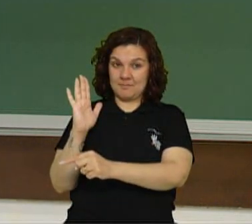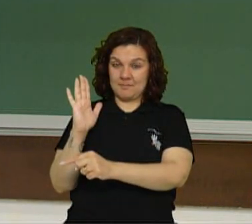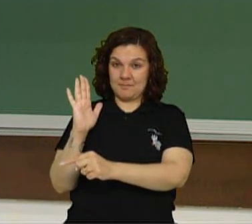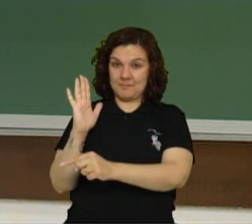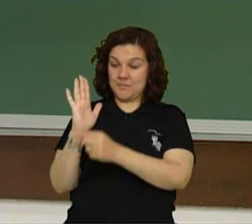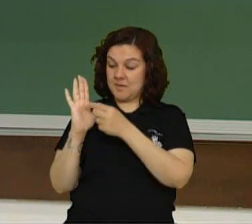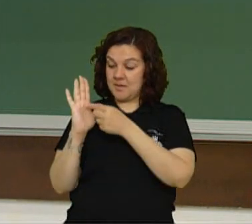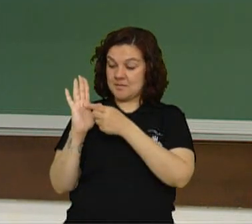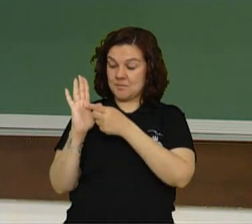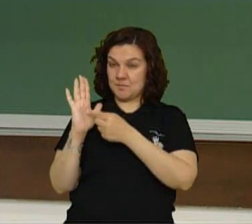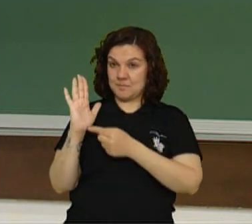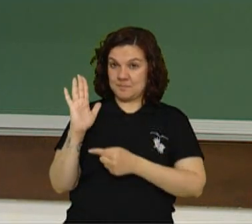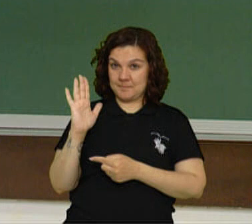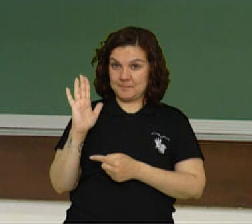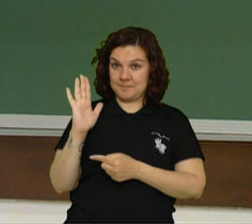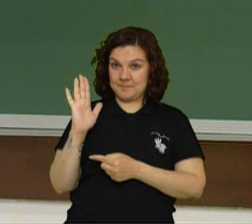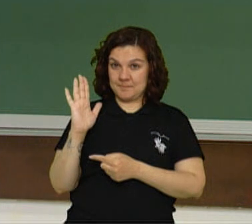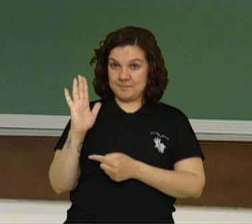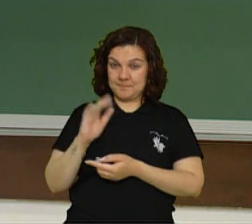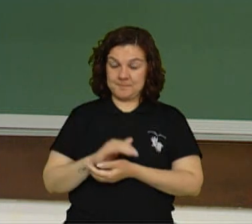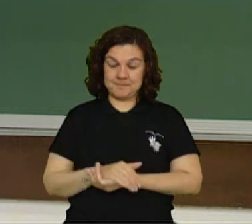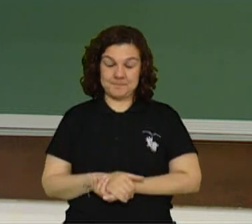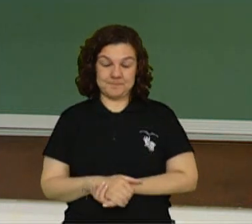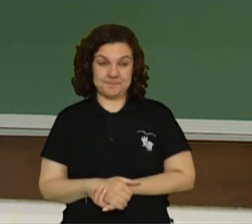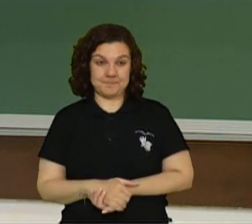Vamos trazer esse outro ponto para cá.